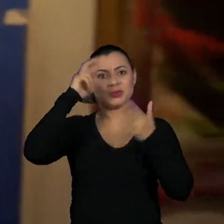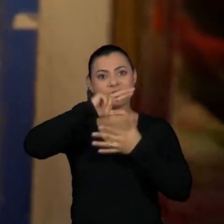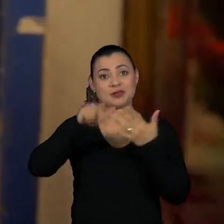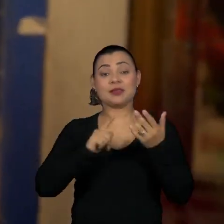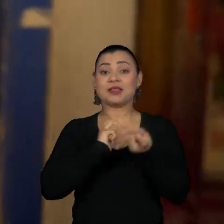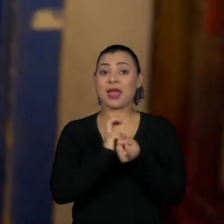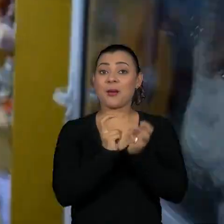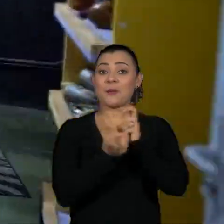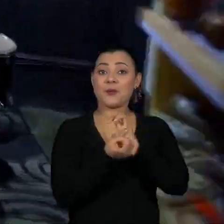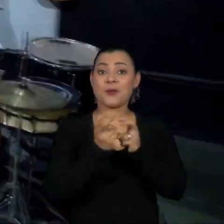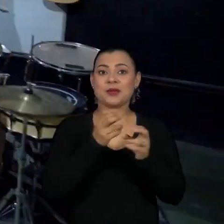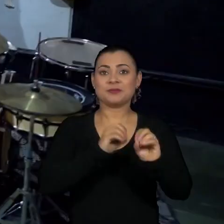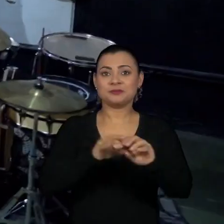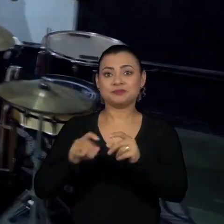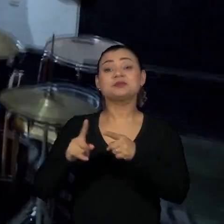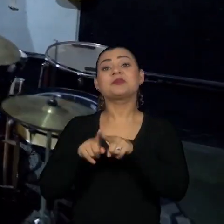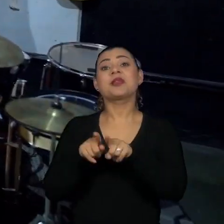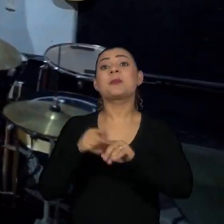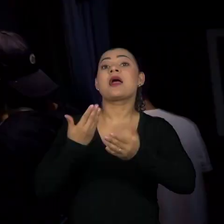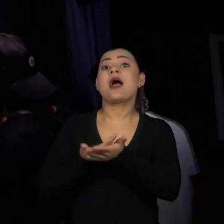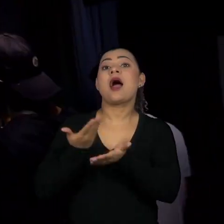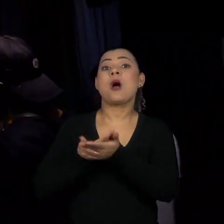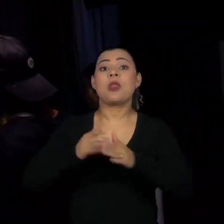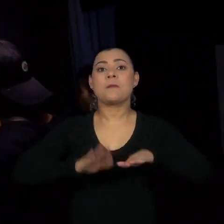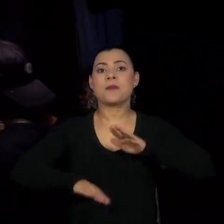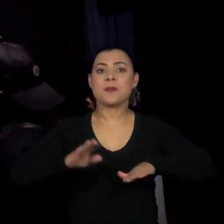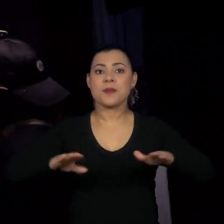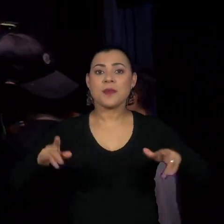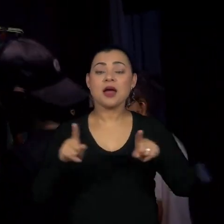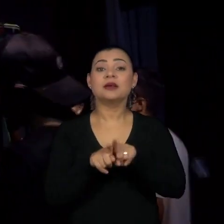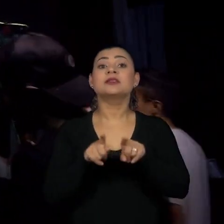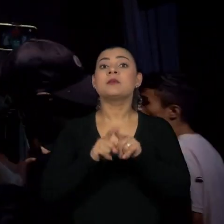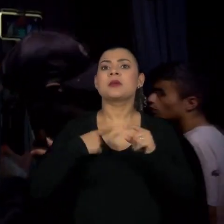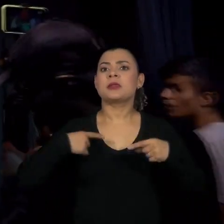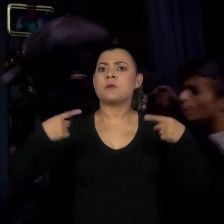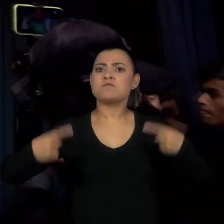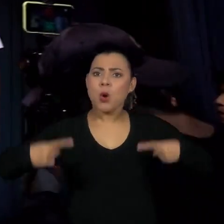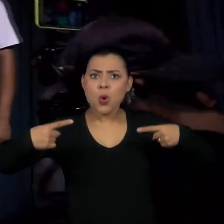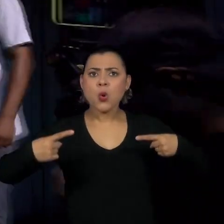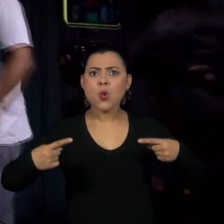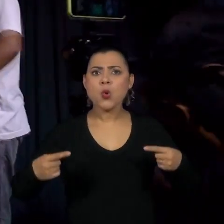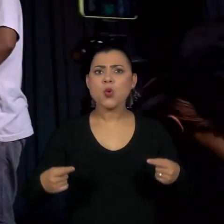de capoeira, hoje está rolando aula de percussão, hoje está rolando batalha de rima.